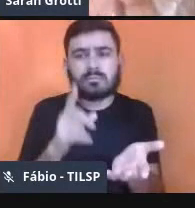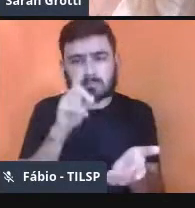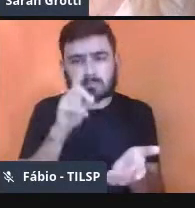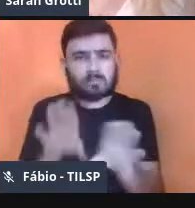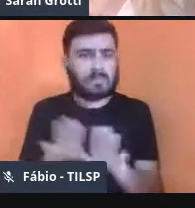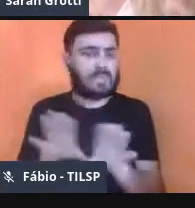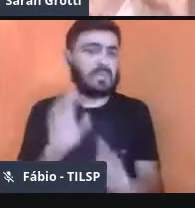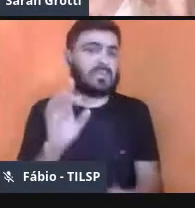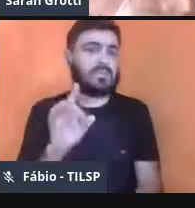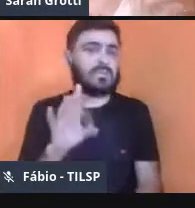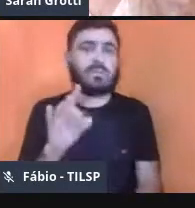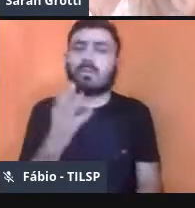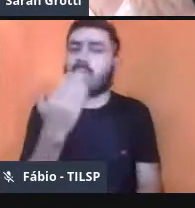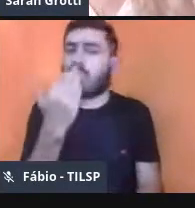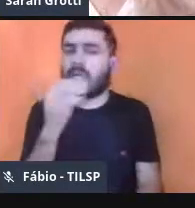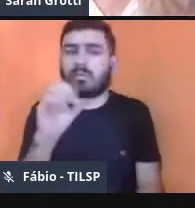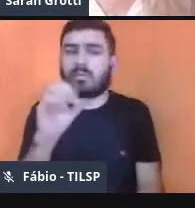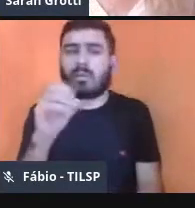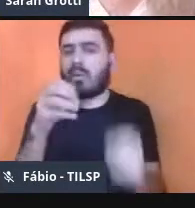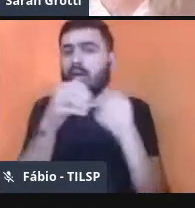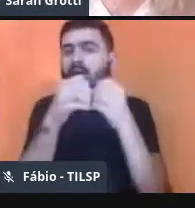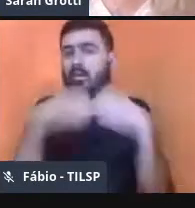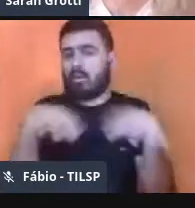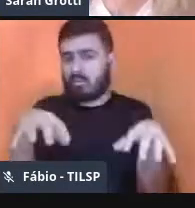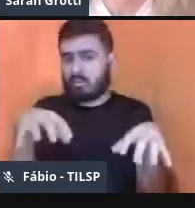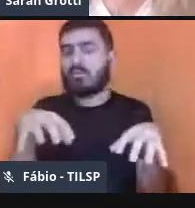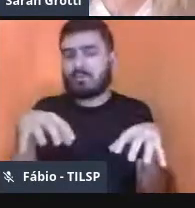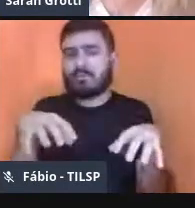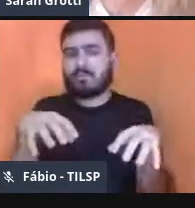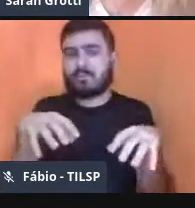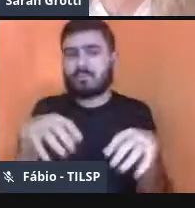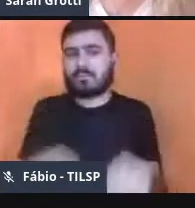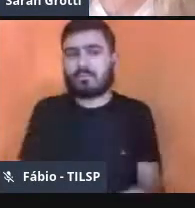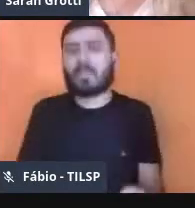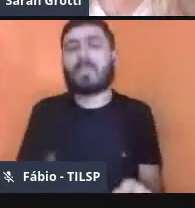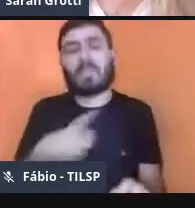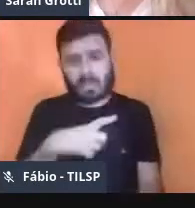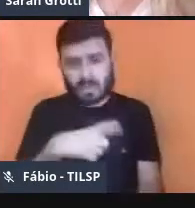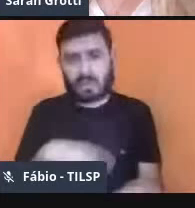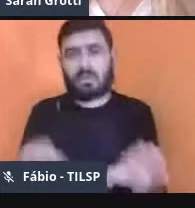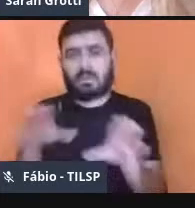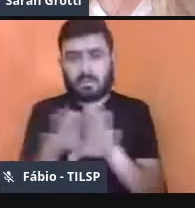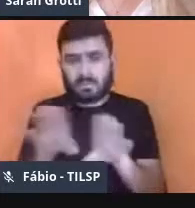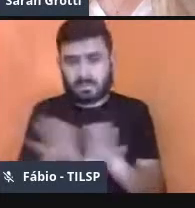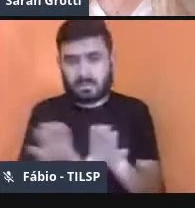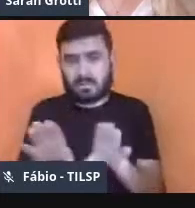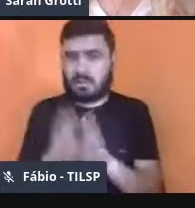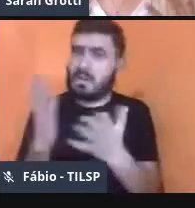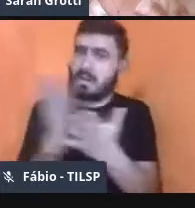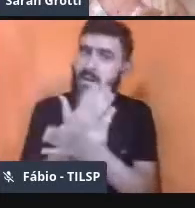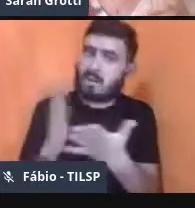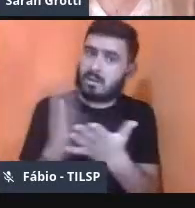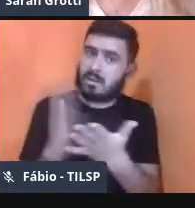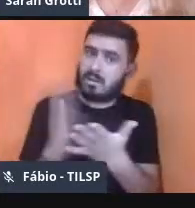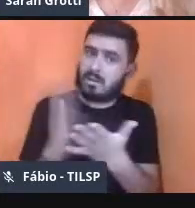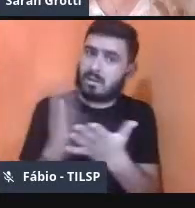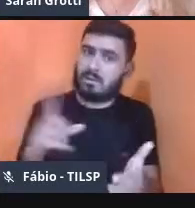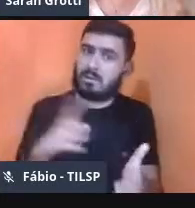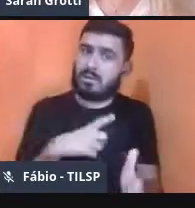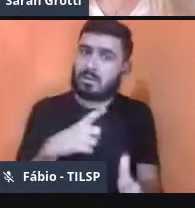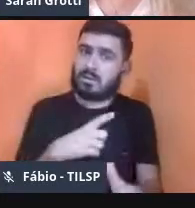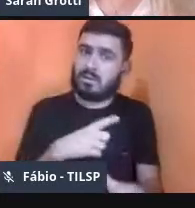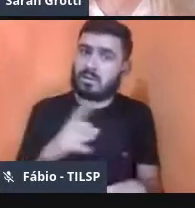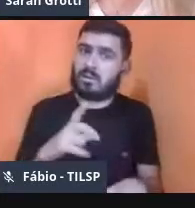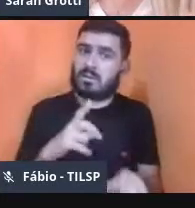consome ovos. Existe também aqueles, né, que se arriscam a comer que se classificam